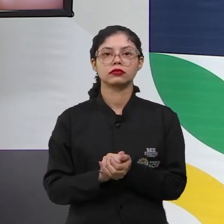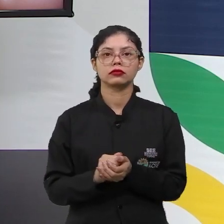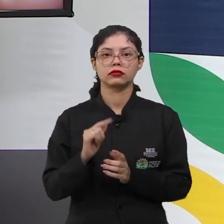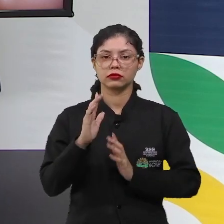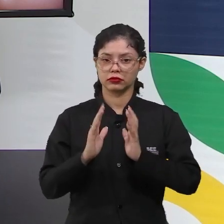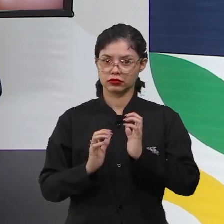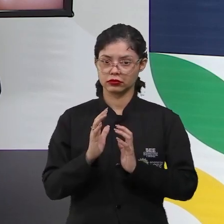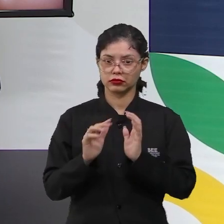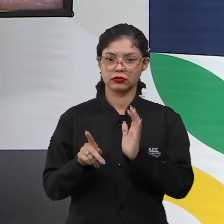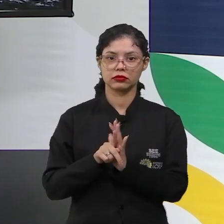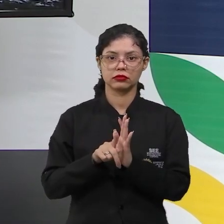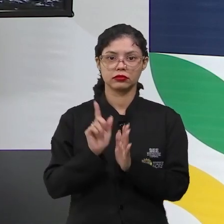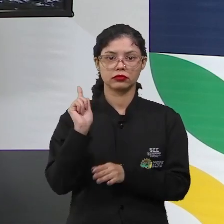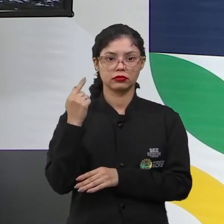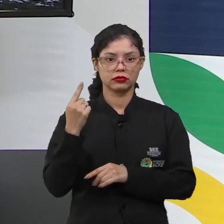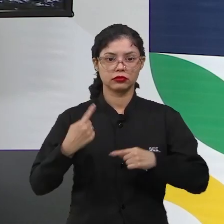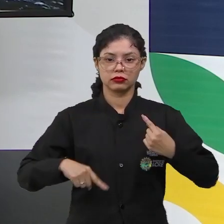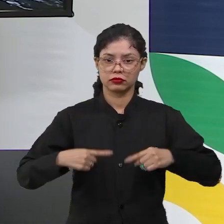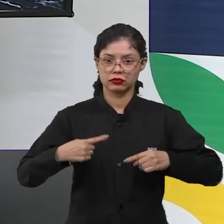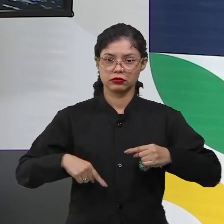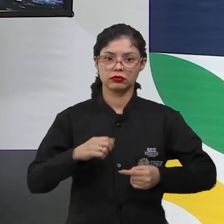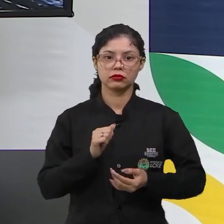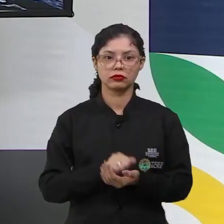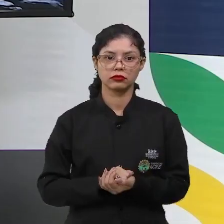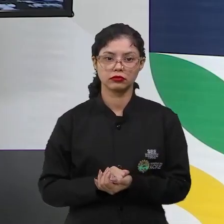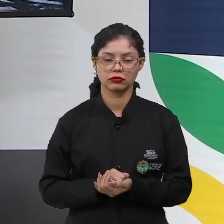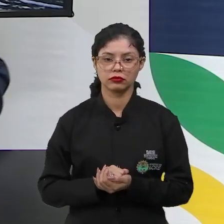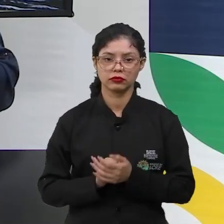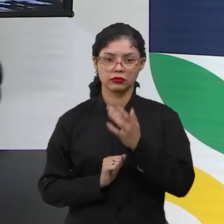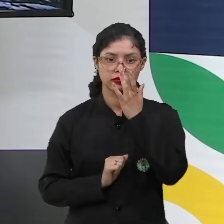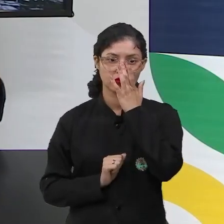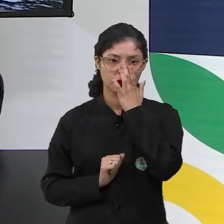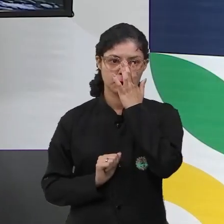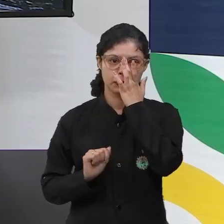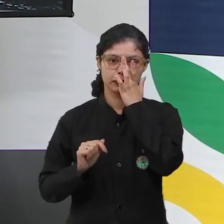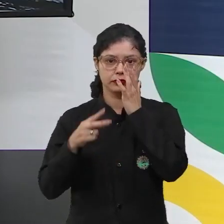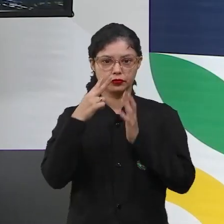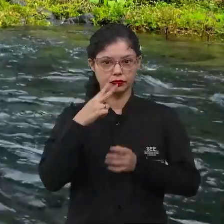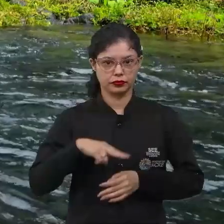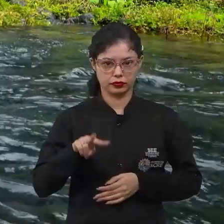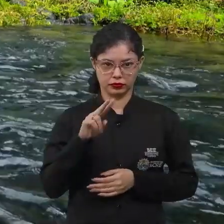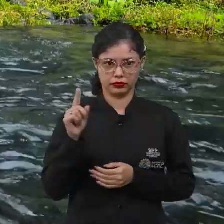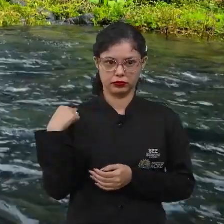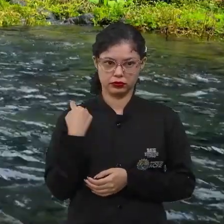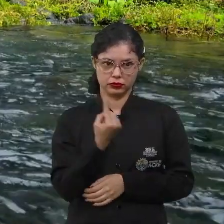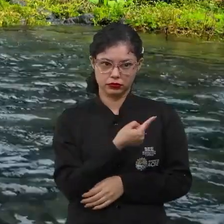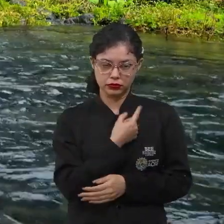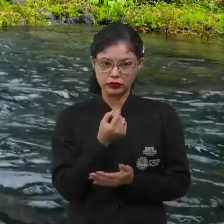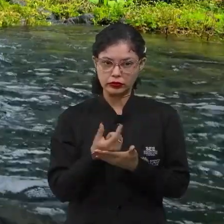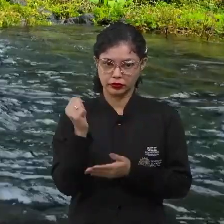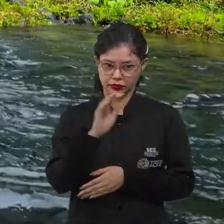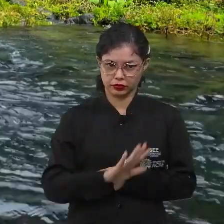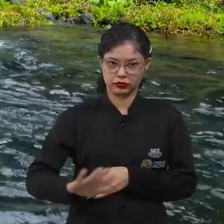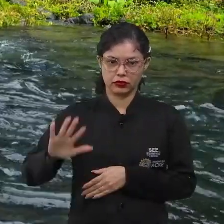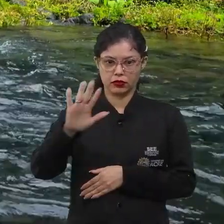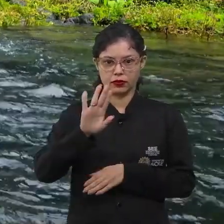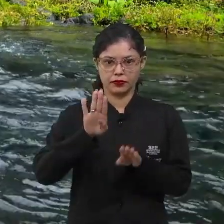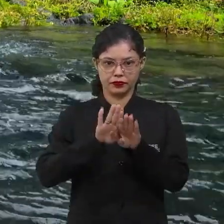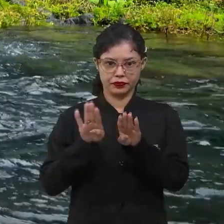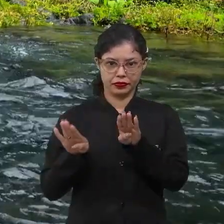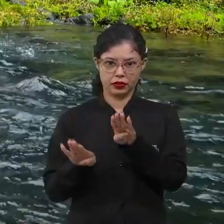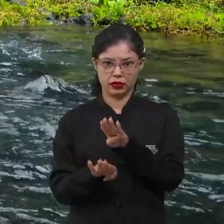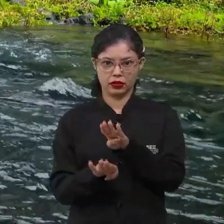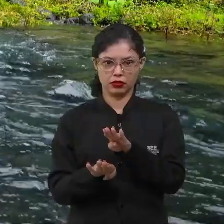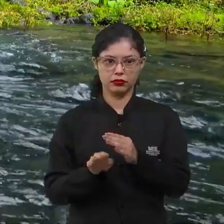ordem geopolítica. Bom, aqui nós vamos ver um pouco aí do consumo global e também a